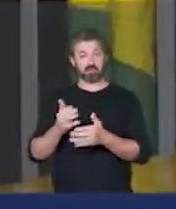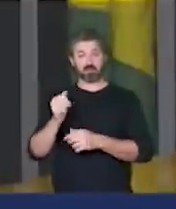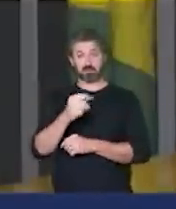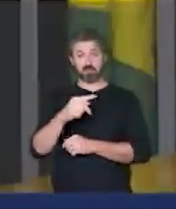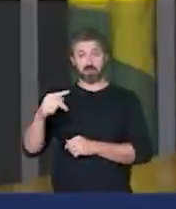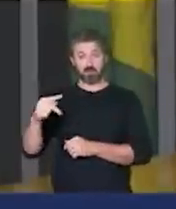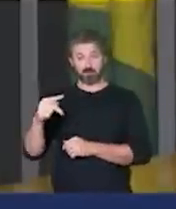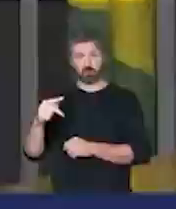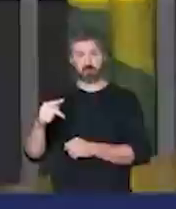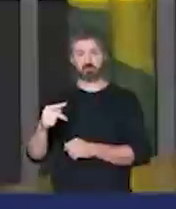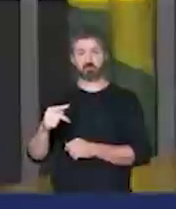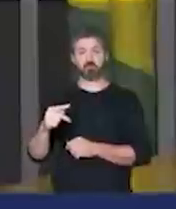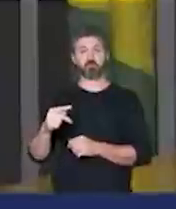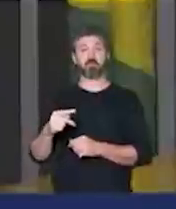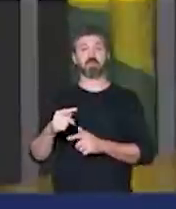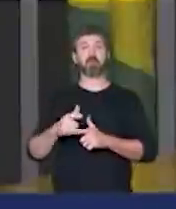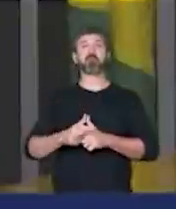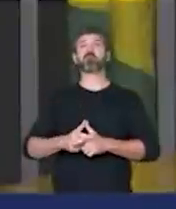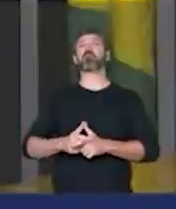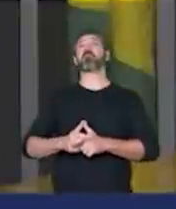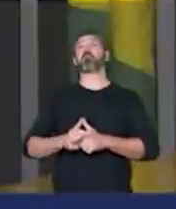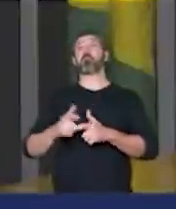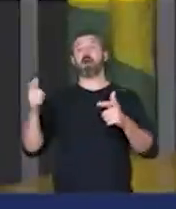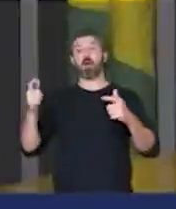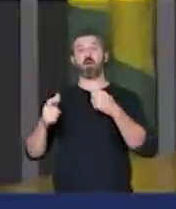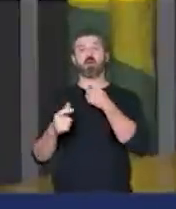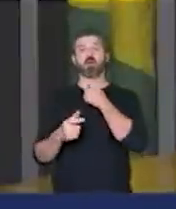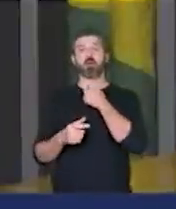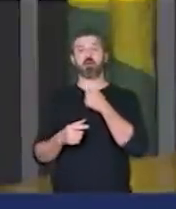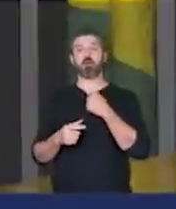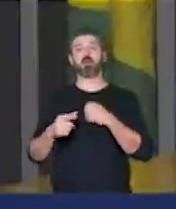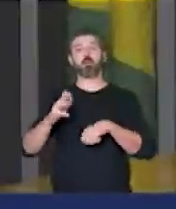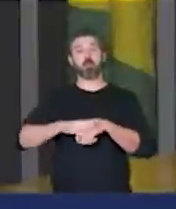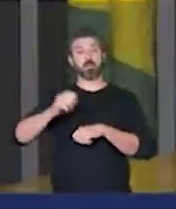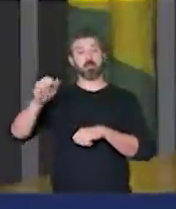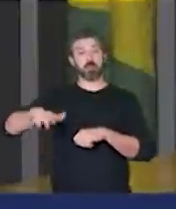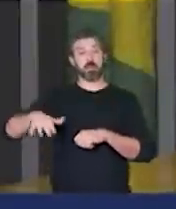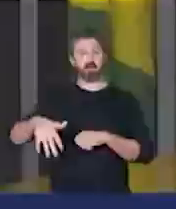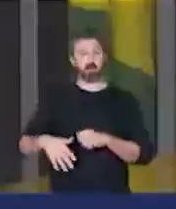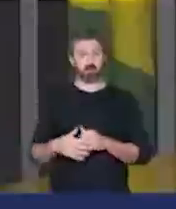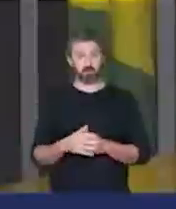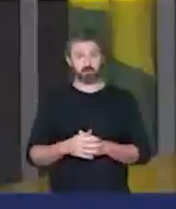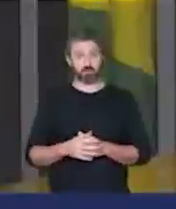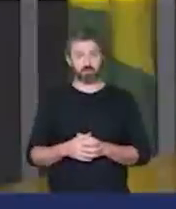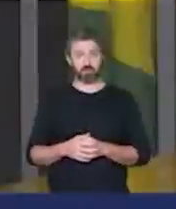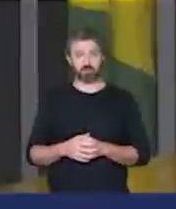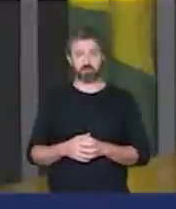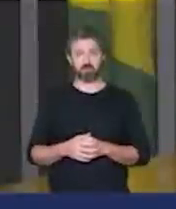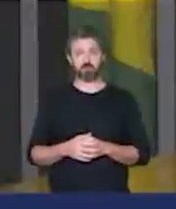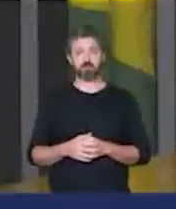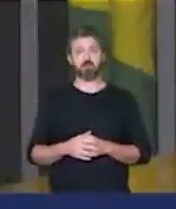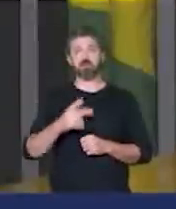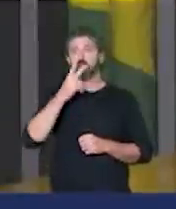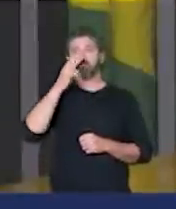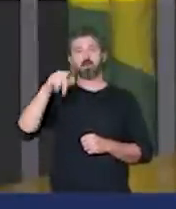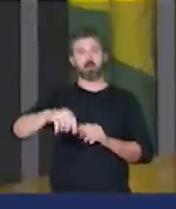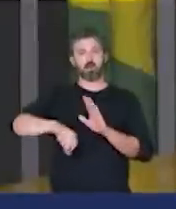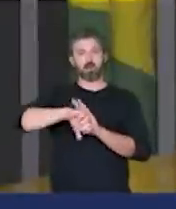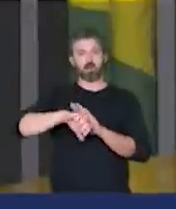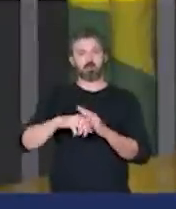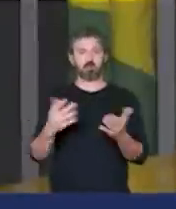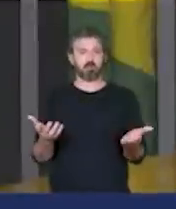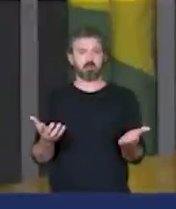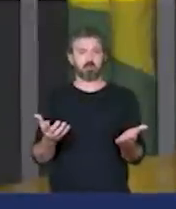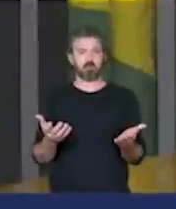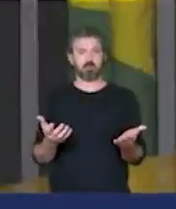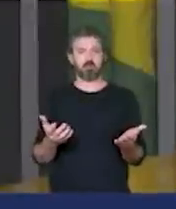que, na maioria esmagadora das vezes, é mais barato, como se ele fosse um criminoso.